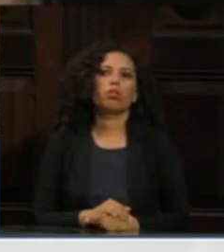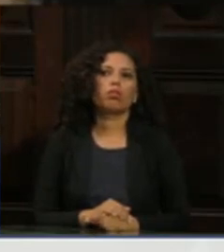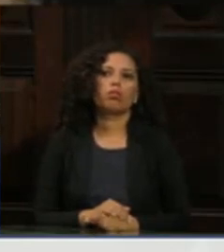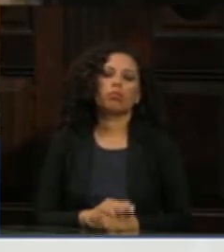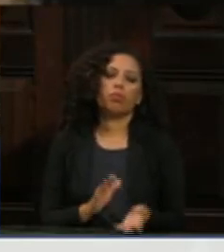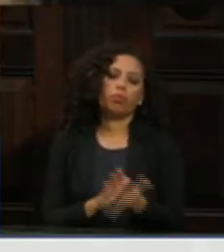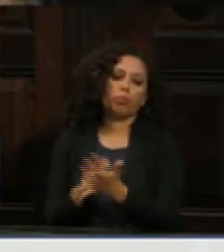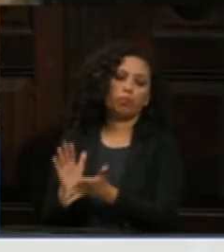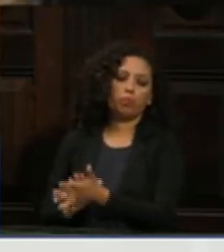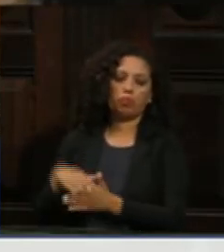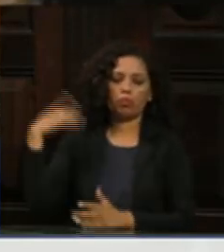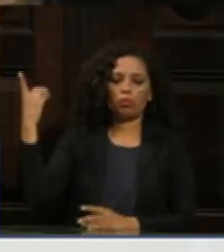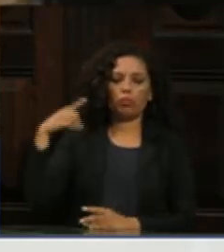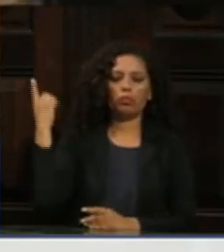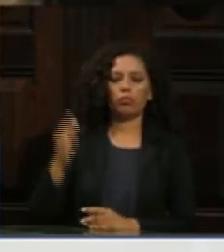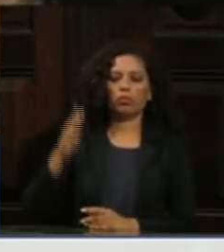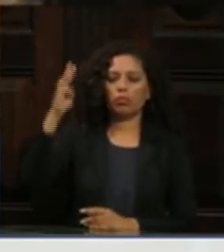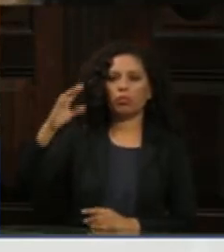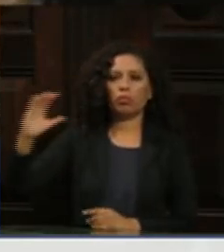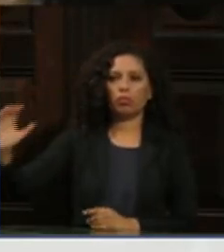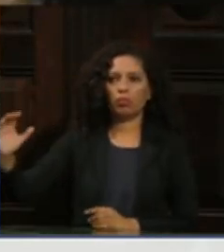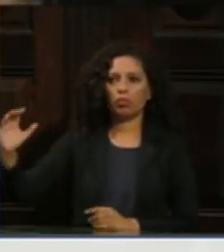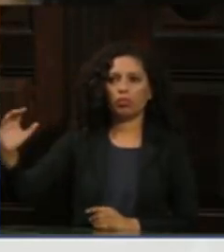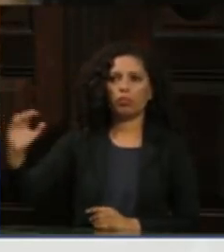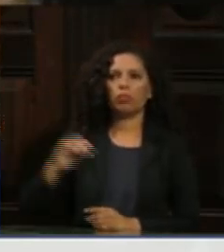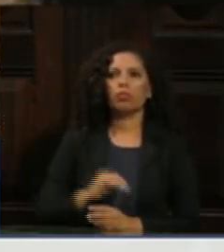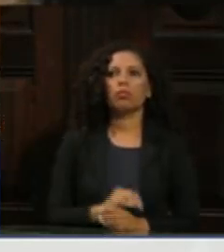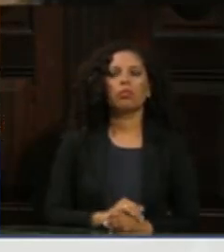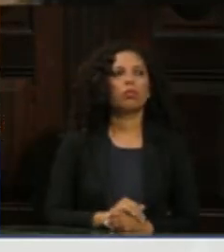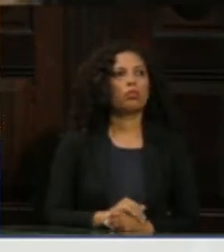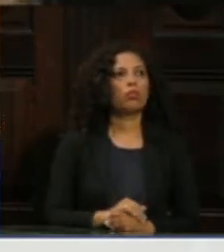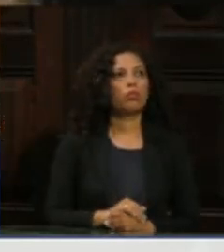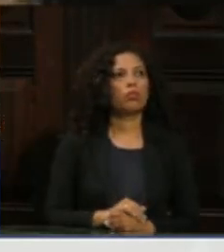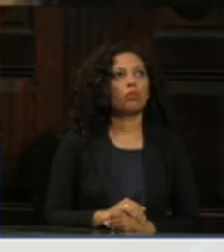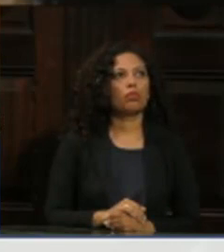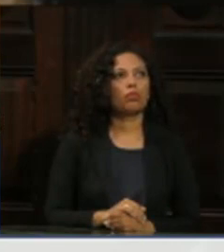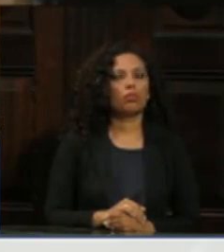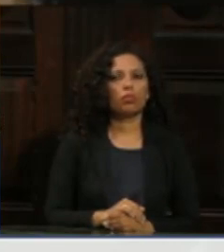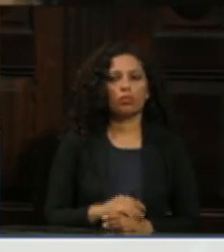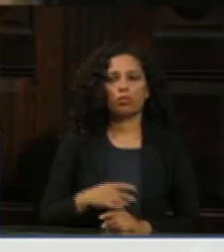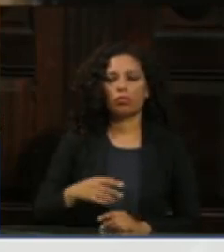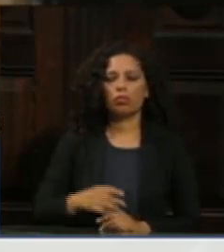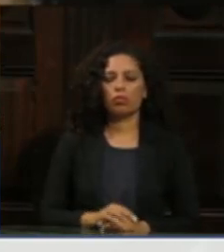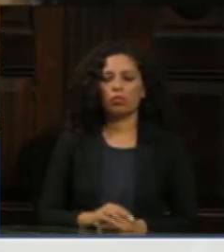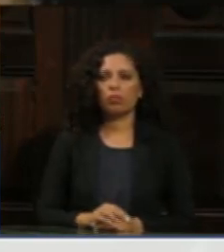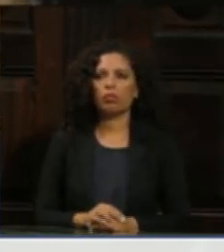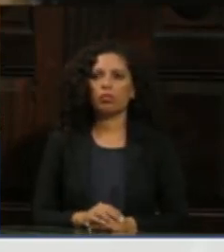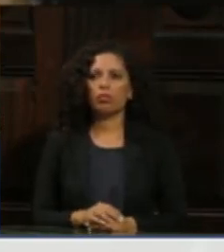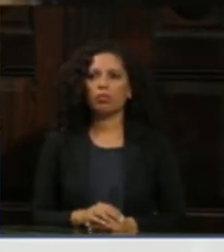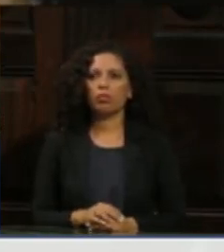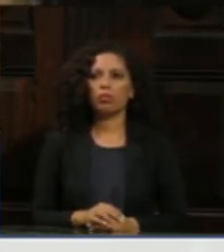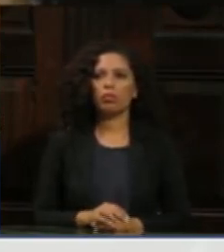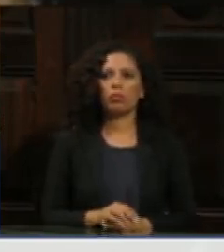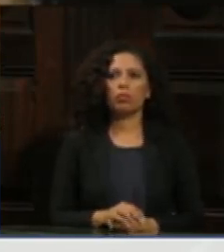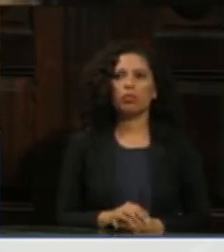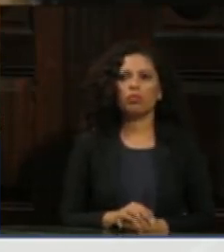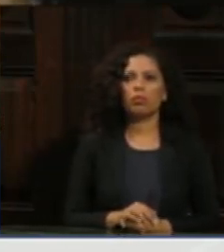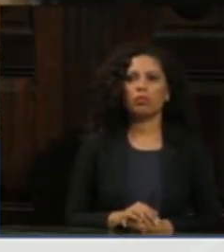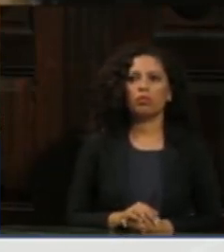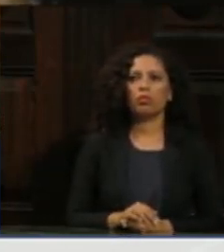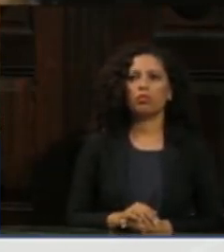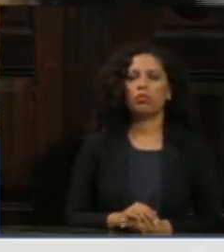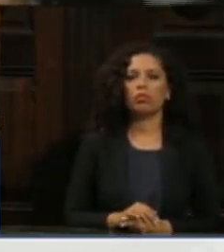revela um pouco que a gente não tem nenhum problema quanto a isso, mas é curioso, é preocupante, é mesmo chocante que a gente possa